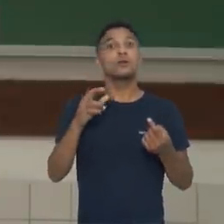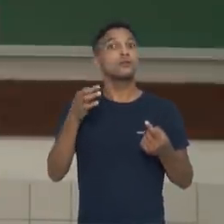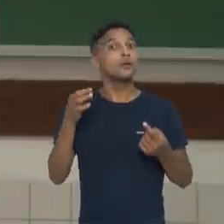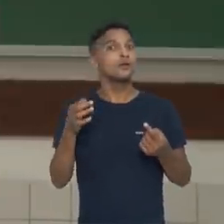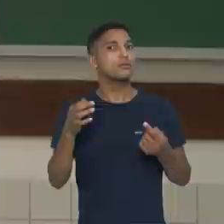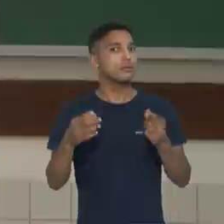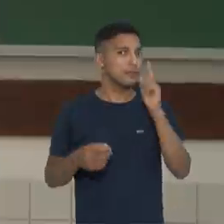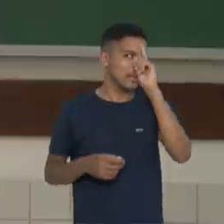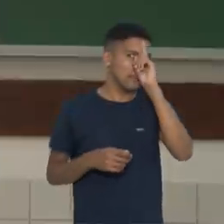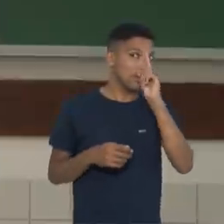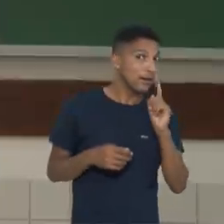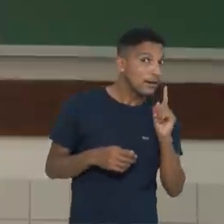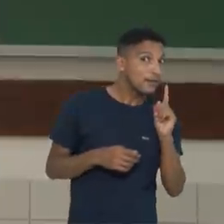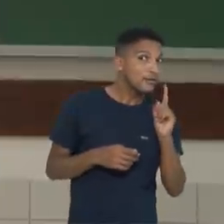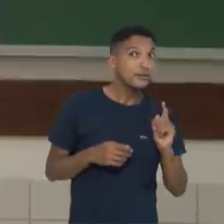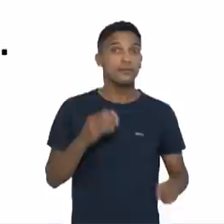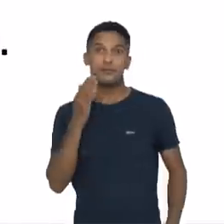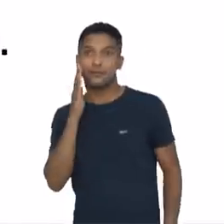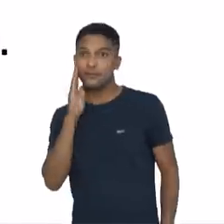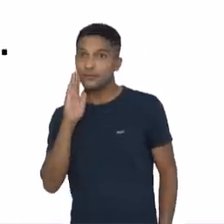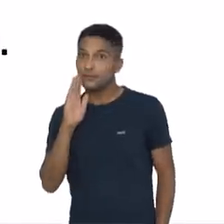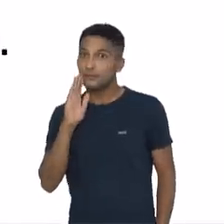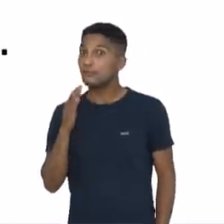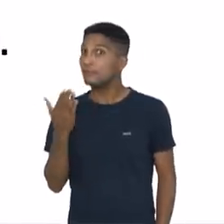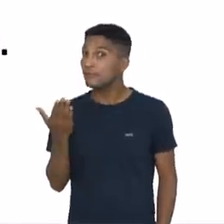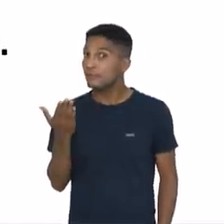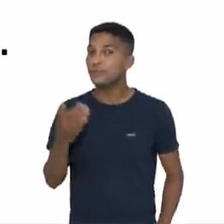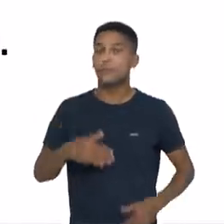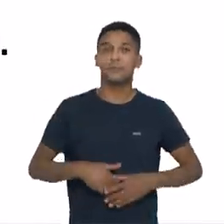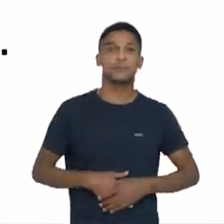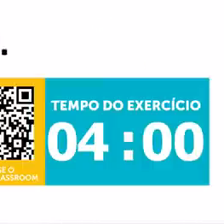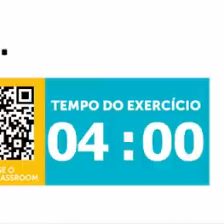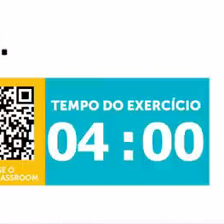Amarelo ou azul?